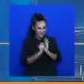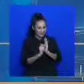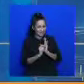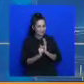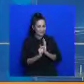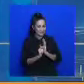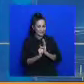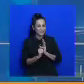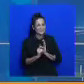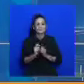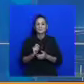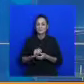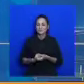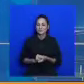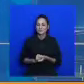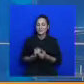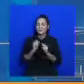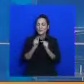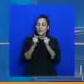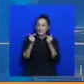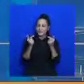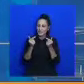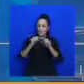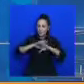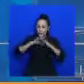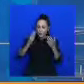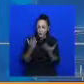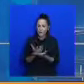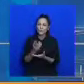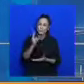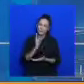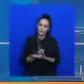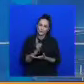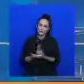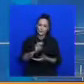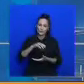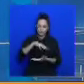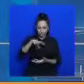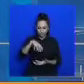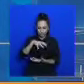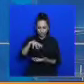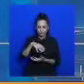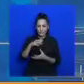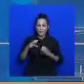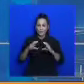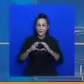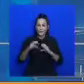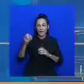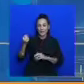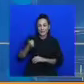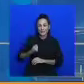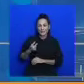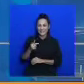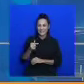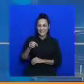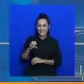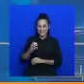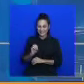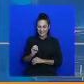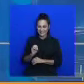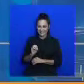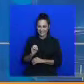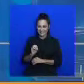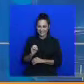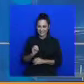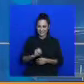marcando? Boa sorte. O globo segue girando. Mais um número na tela. Bola branca 70. Branca número